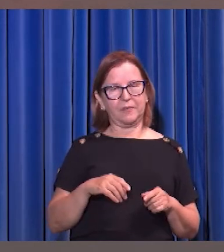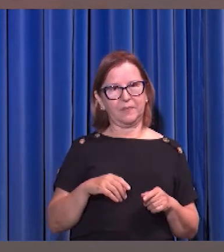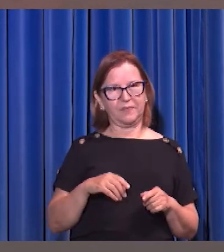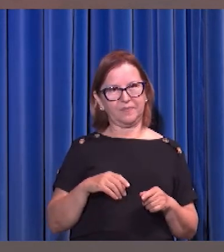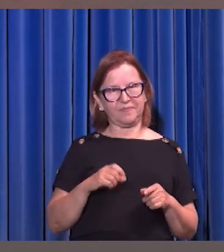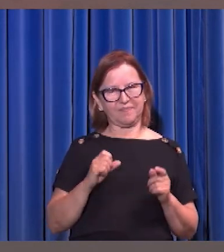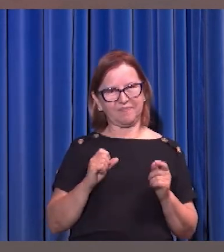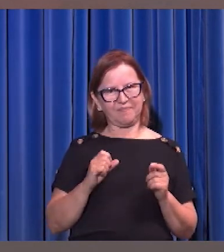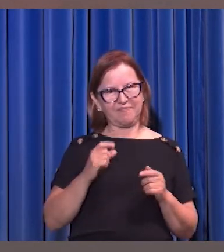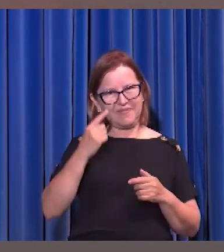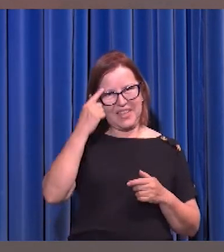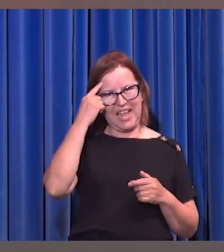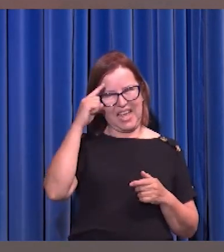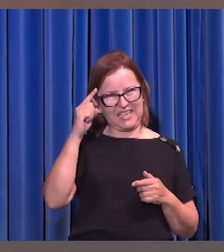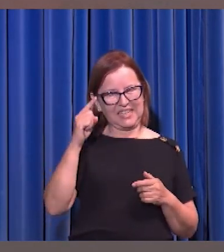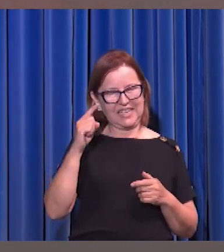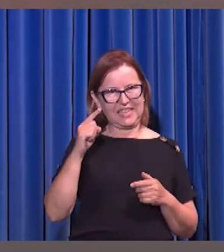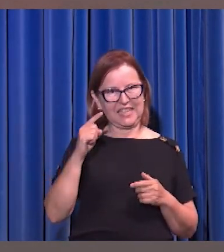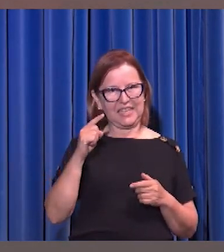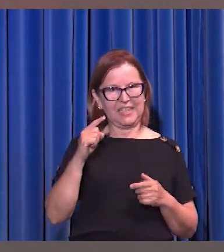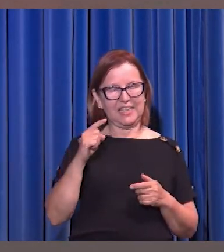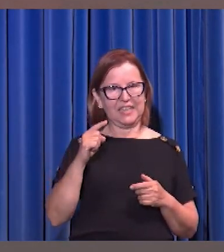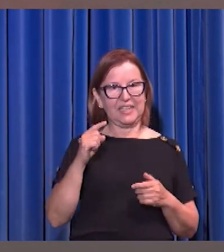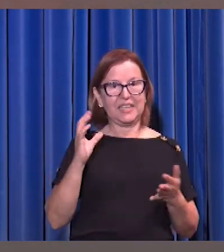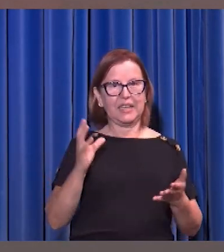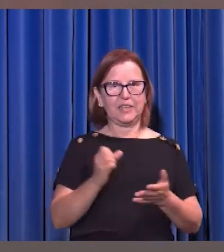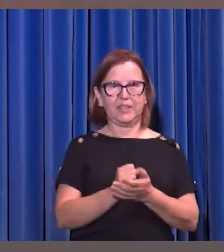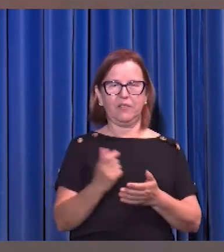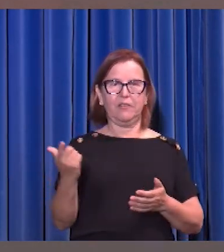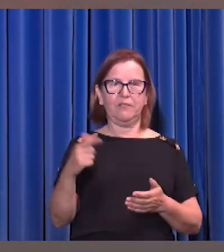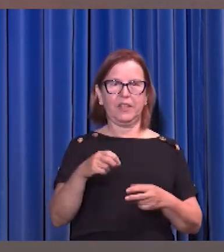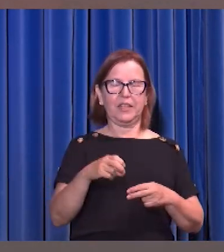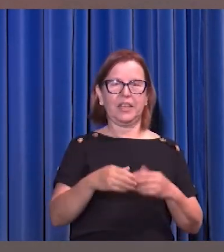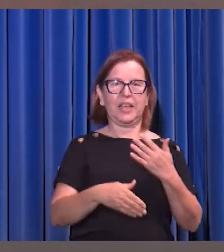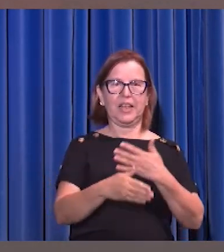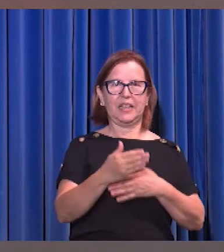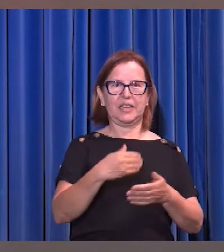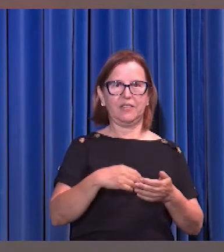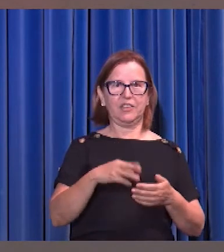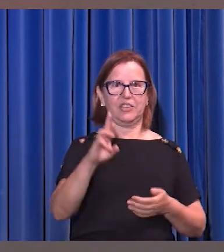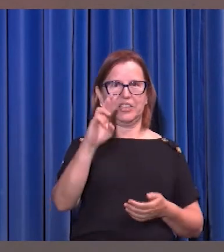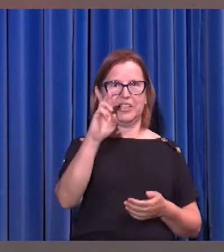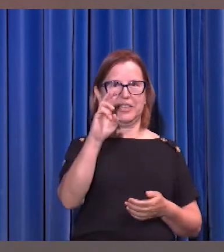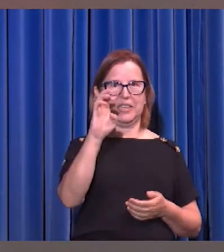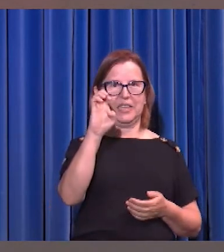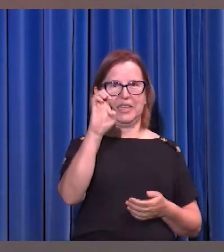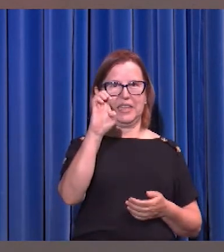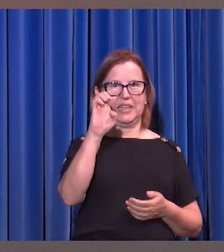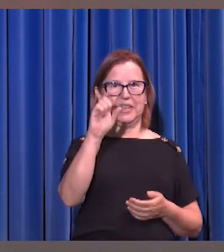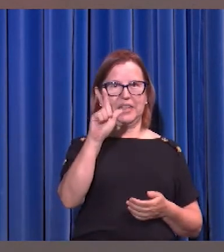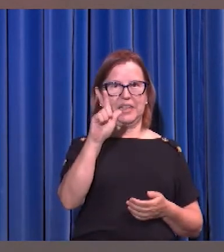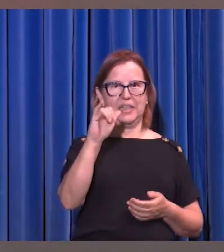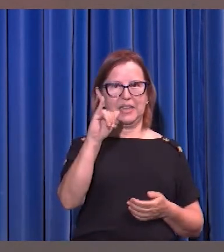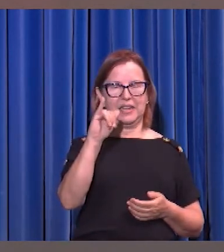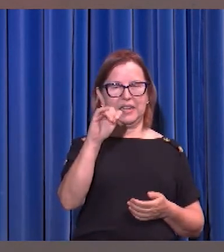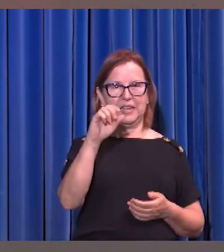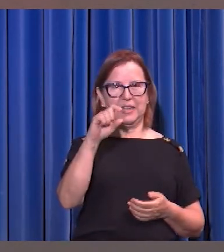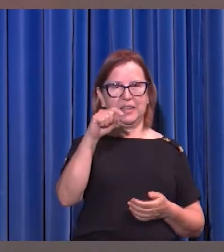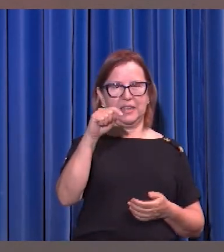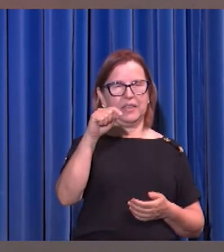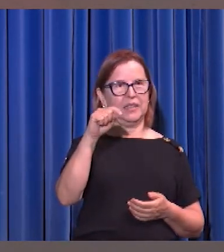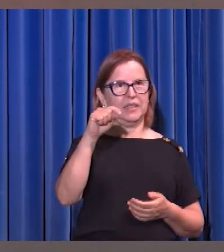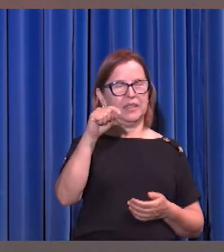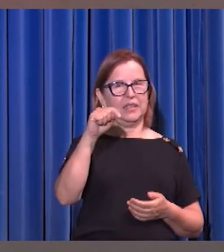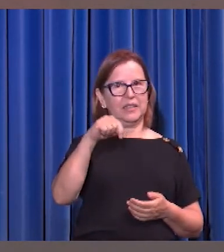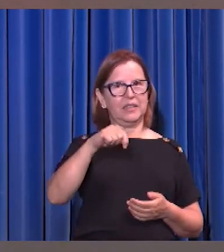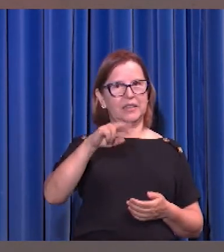e pagã já associada ao cristianismo. Diz a história que na Idade Média foram vendidas lascas da cruz